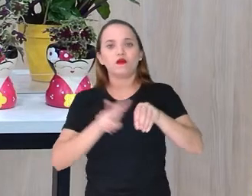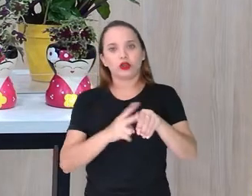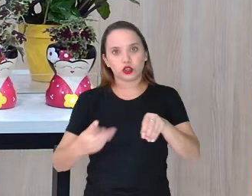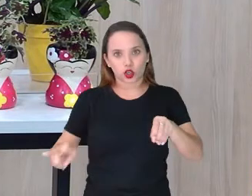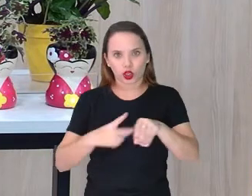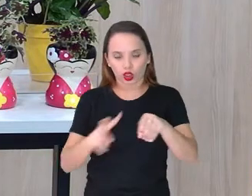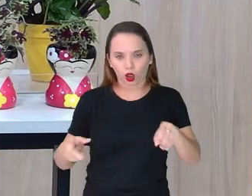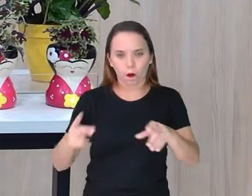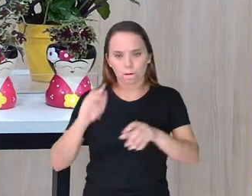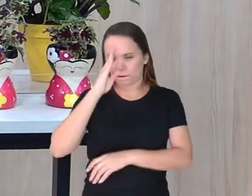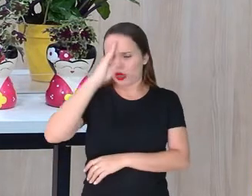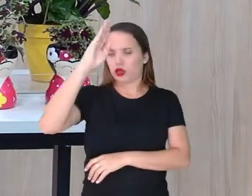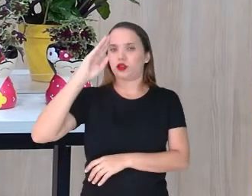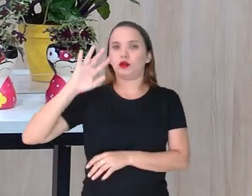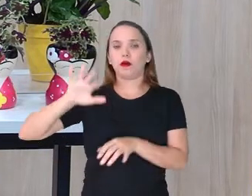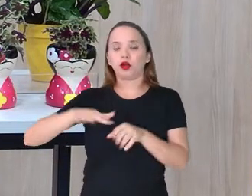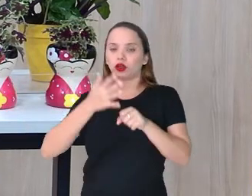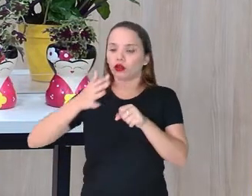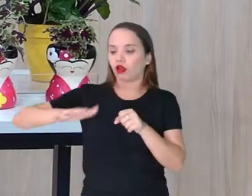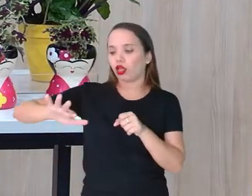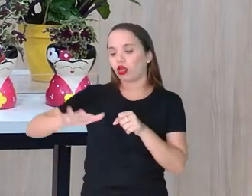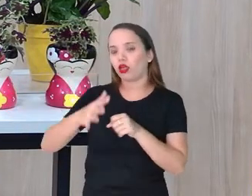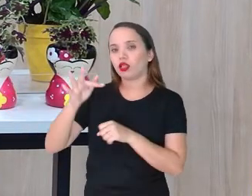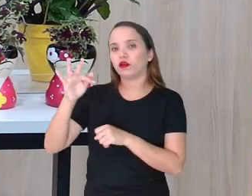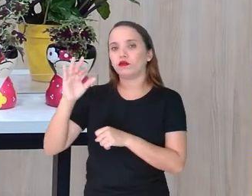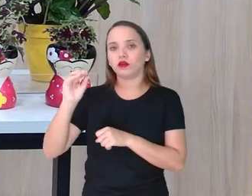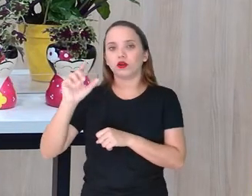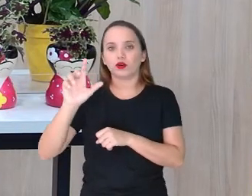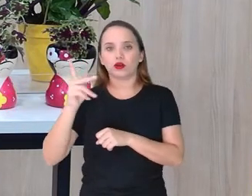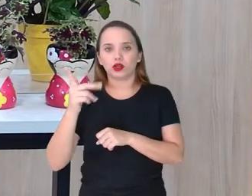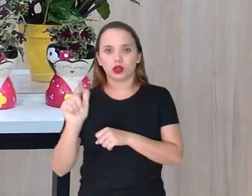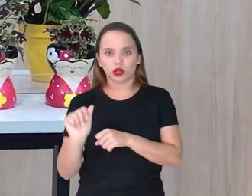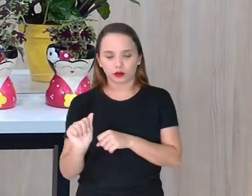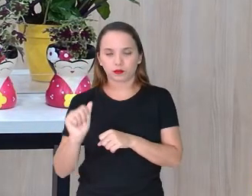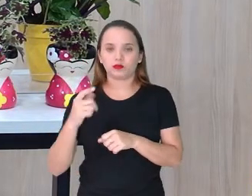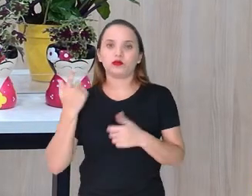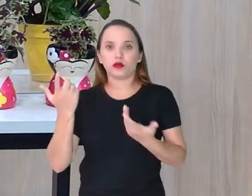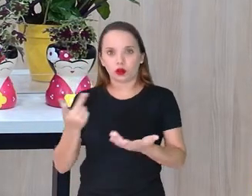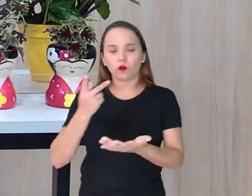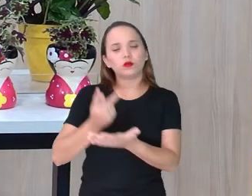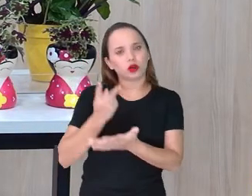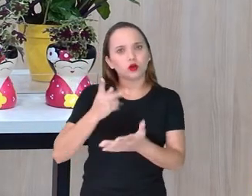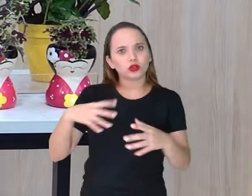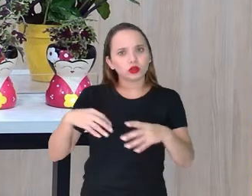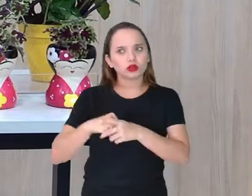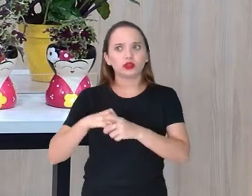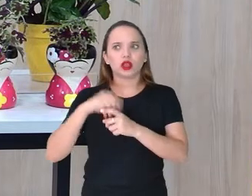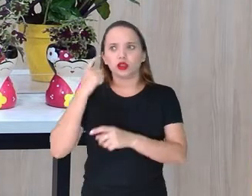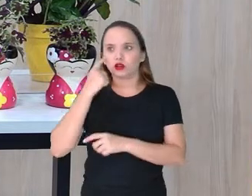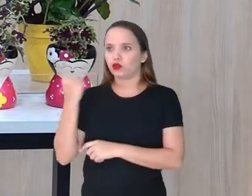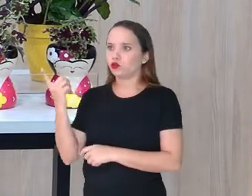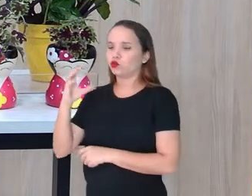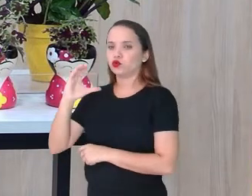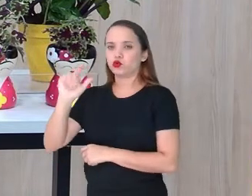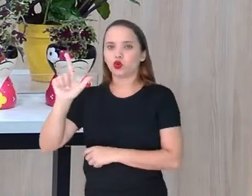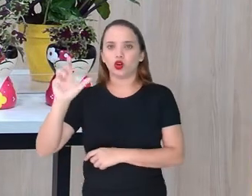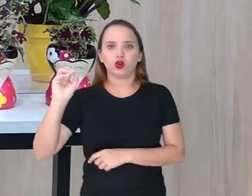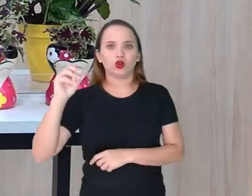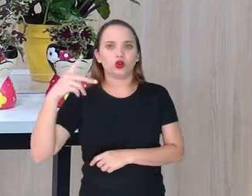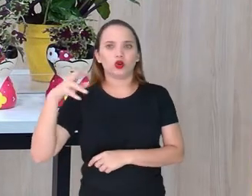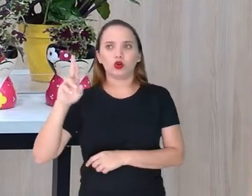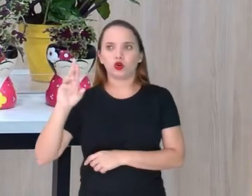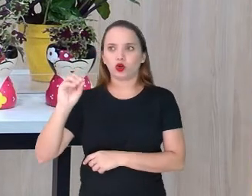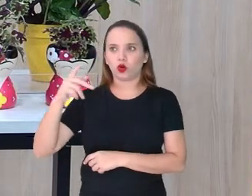os cloroplastos é onde acontece a fotossíntese, acontece aí, nesses cloroplastos que são